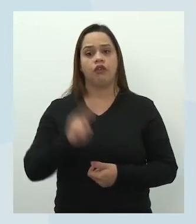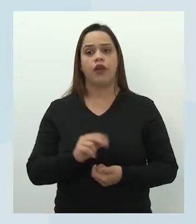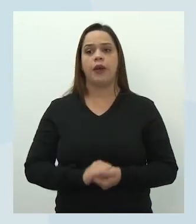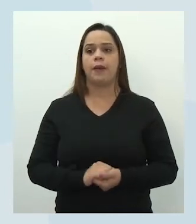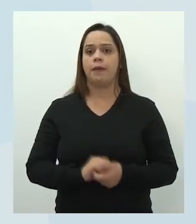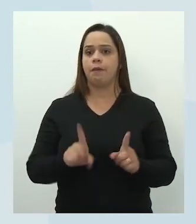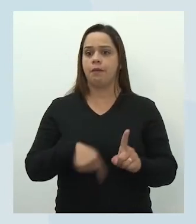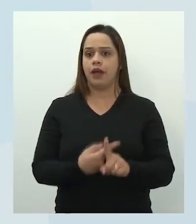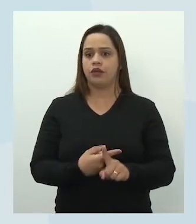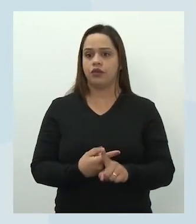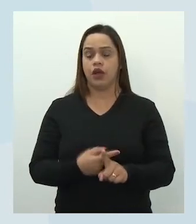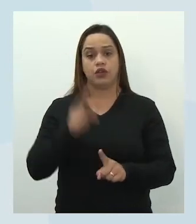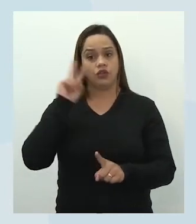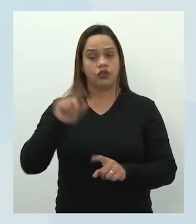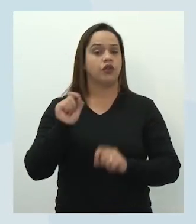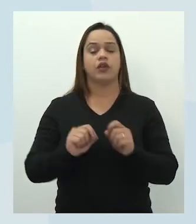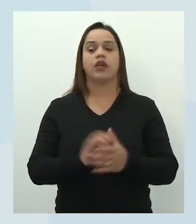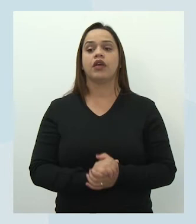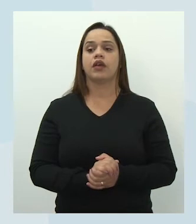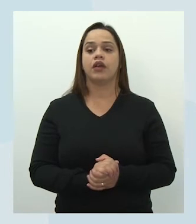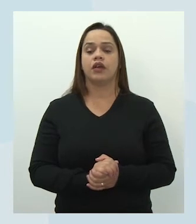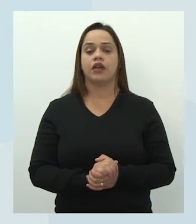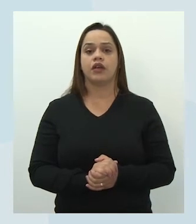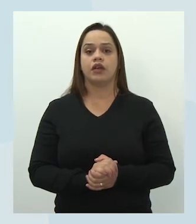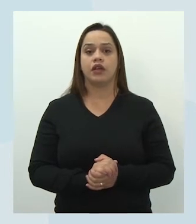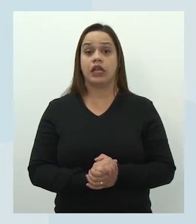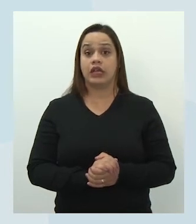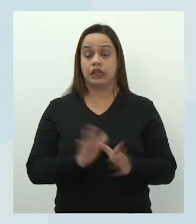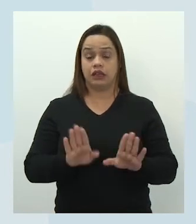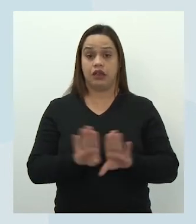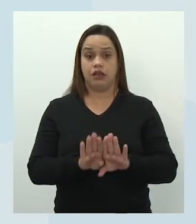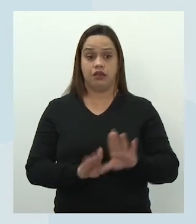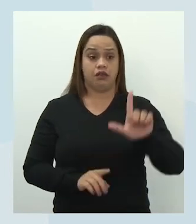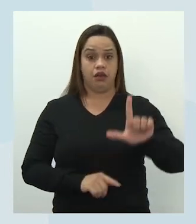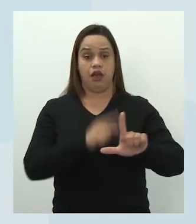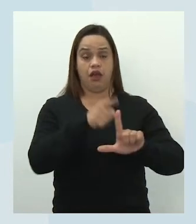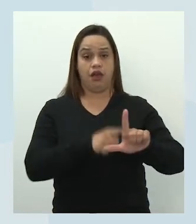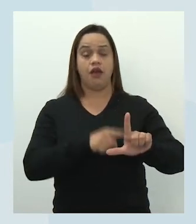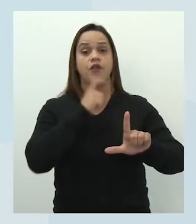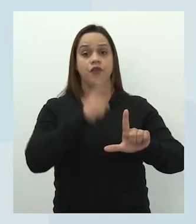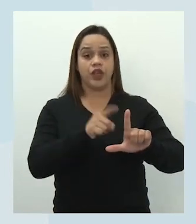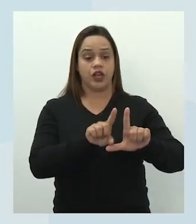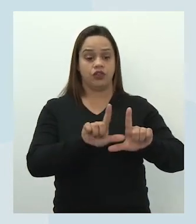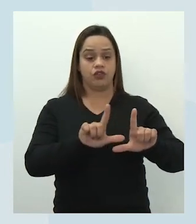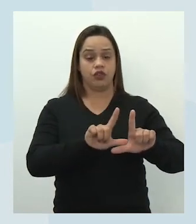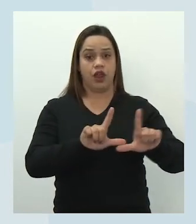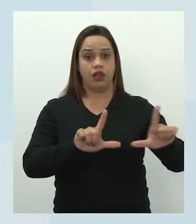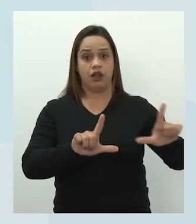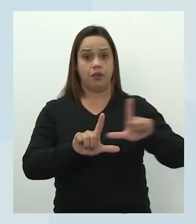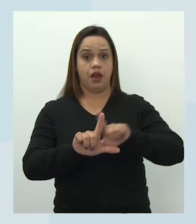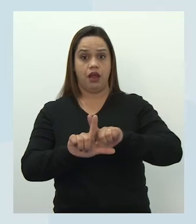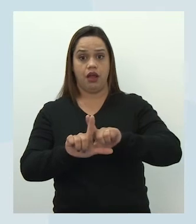Mais um. Que quando a gente translada a linha verde, ou seja, transporta ela de um lado para o outro, ela